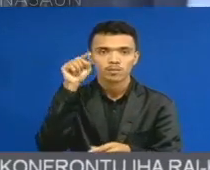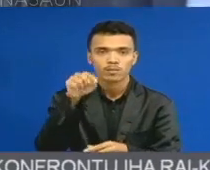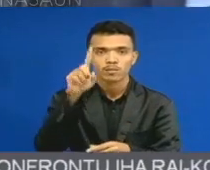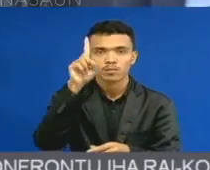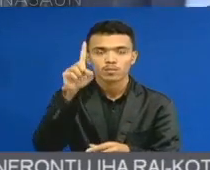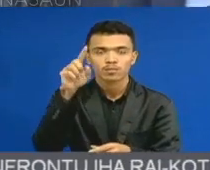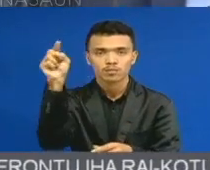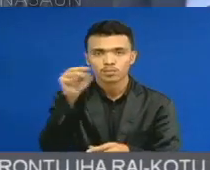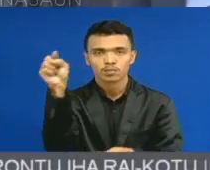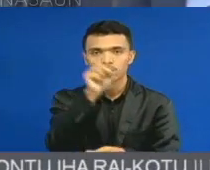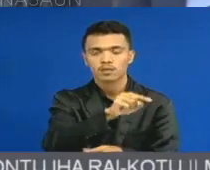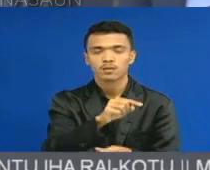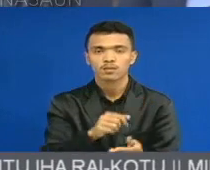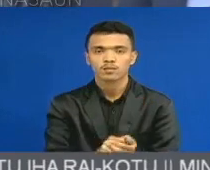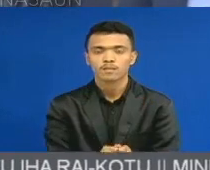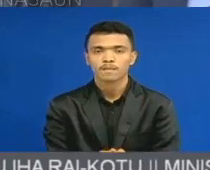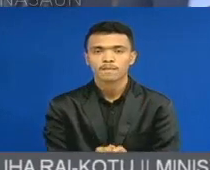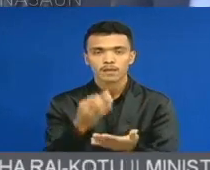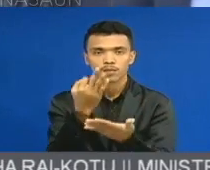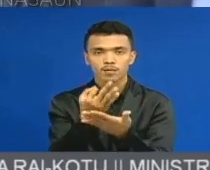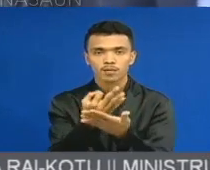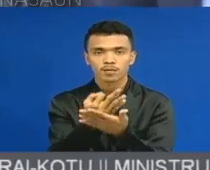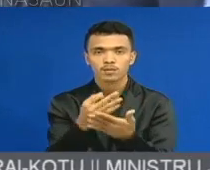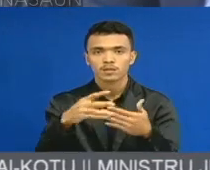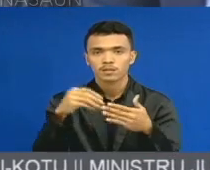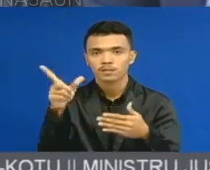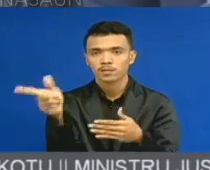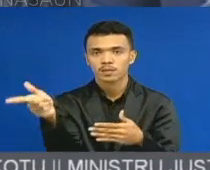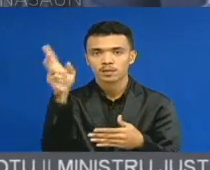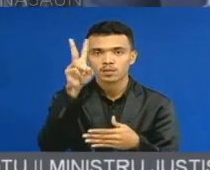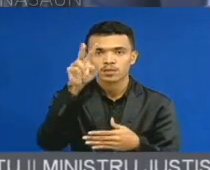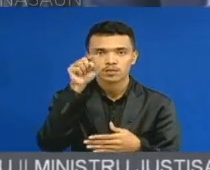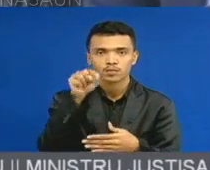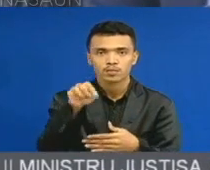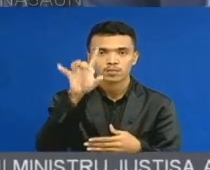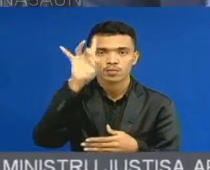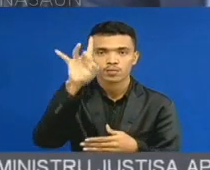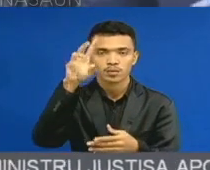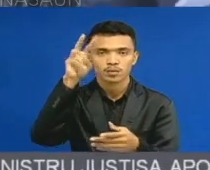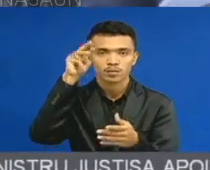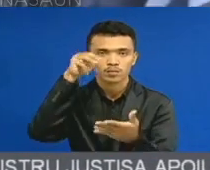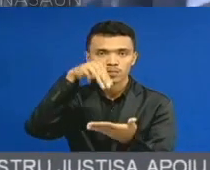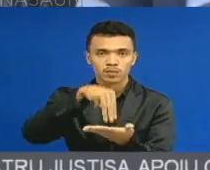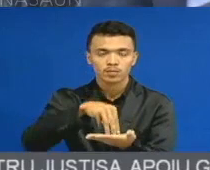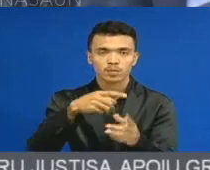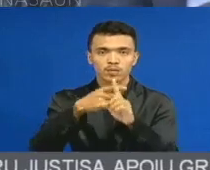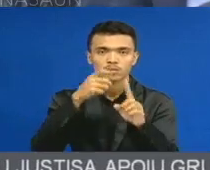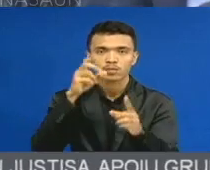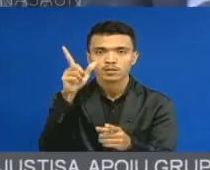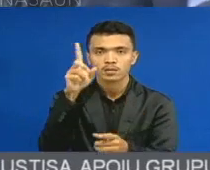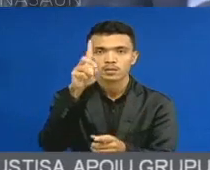19.1% dele. Ca em termos de orçan 22.8 milhões. Ou se